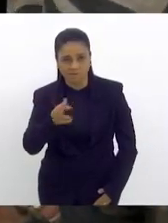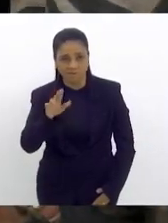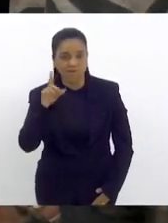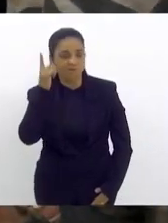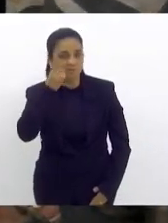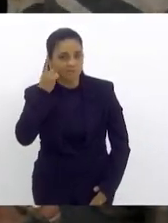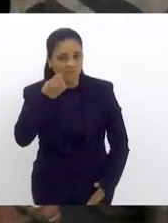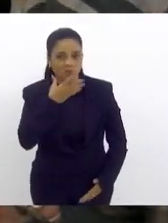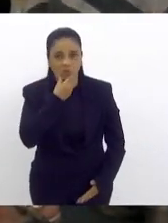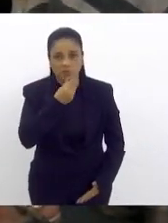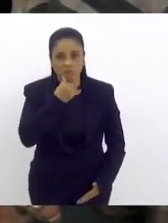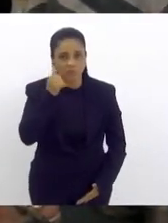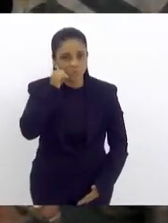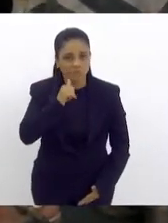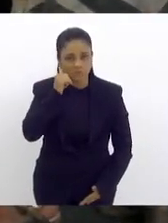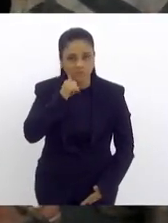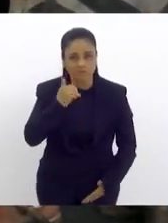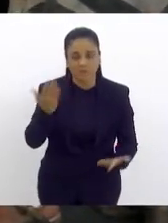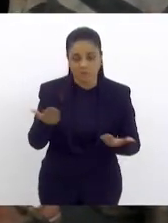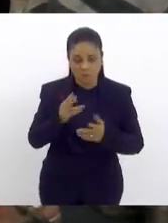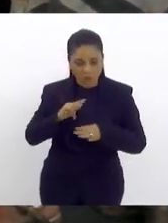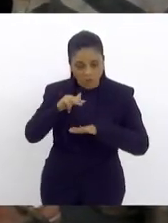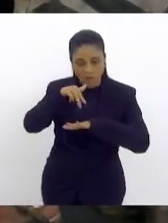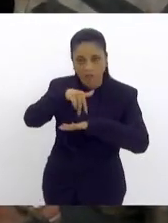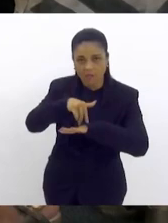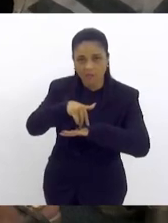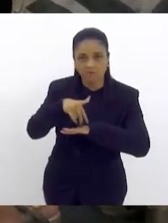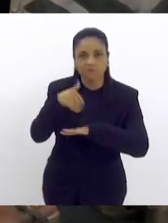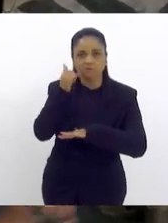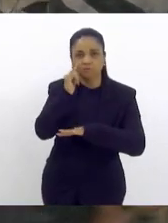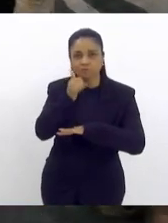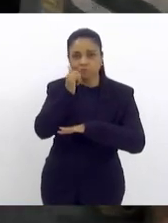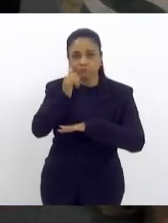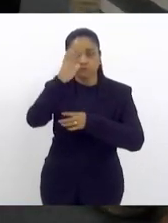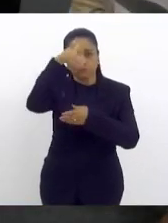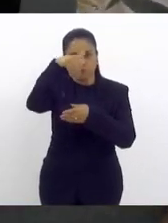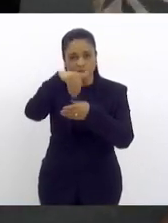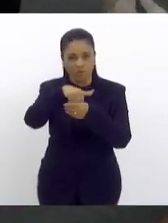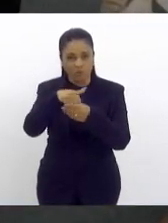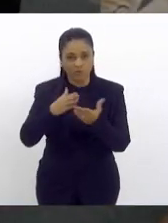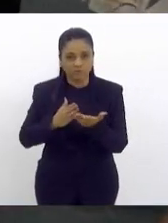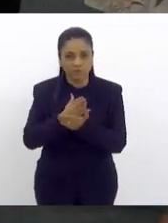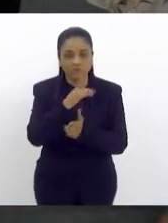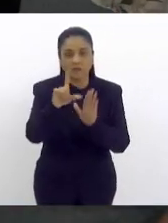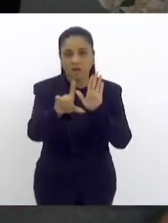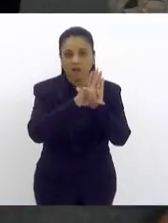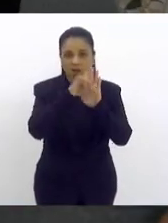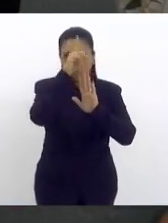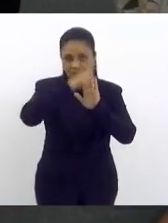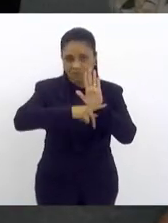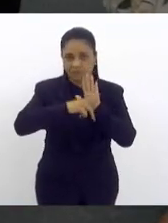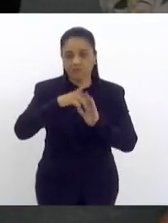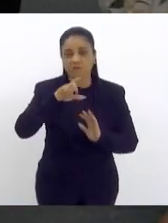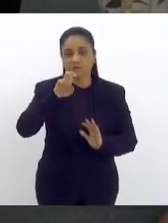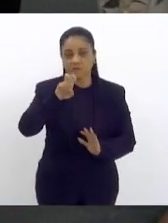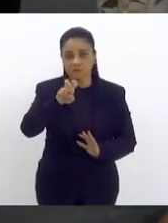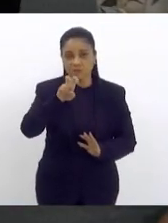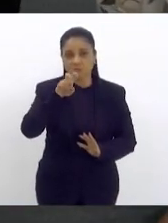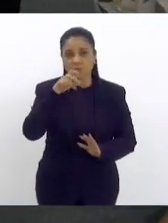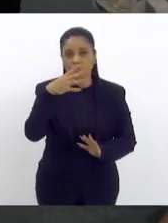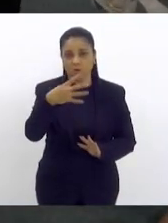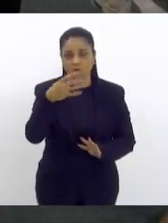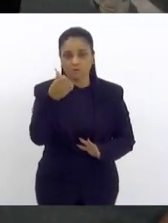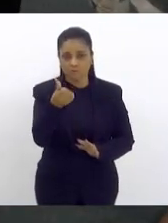manifestar meu voto favorável ao projeto de lei 5463 da nossa